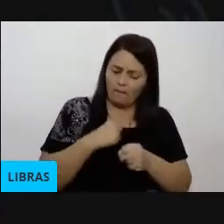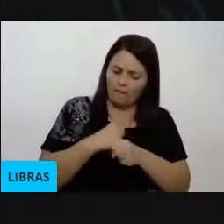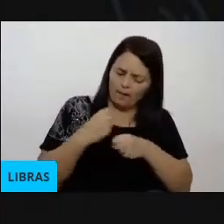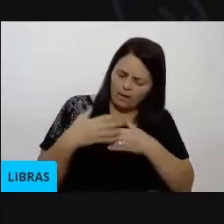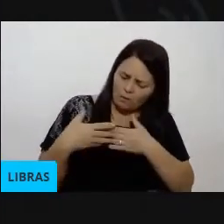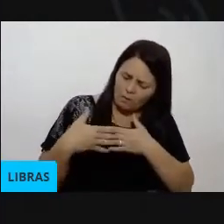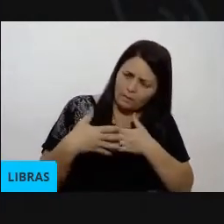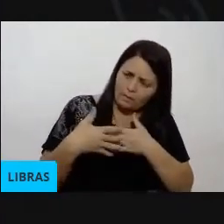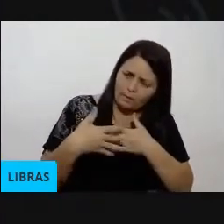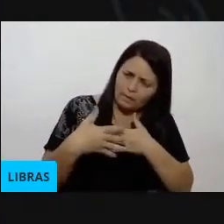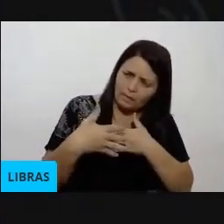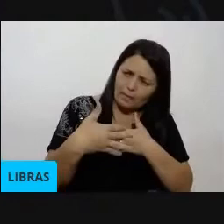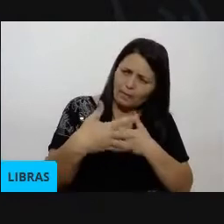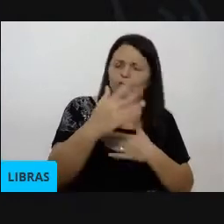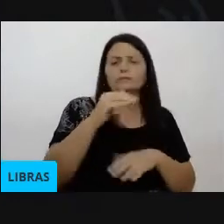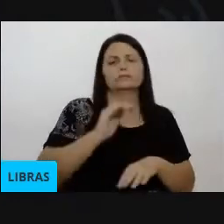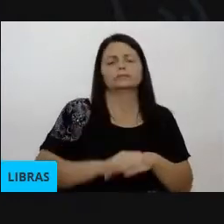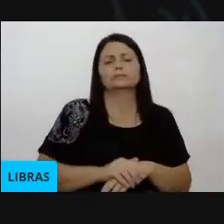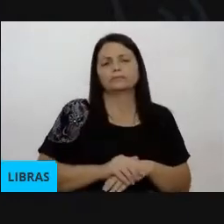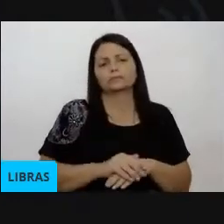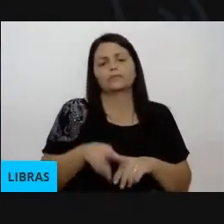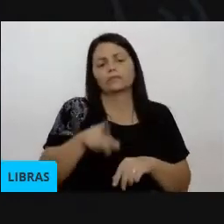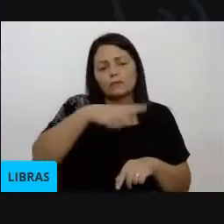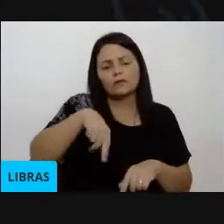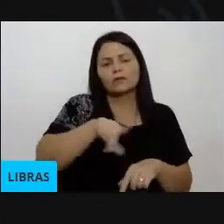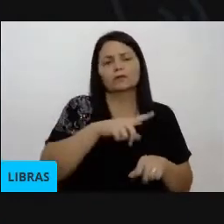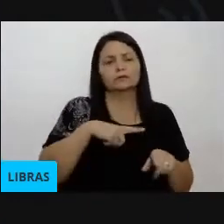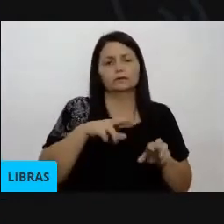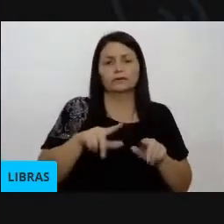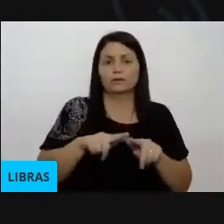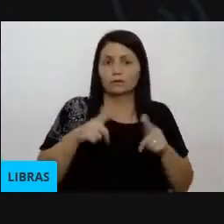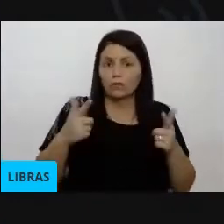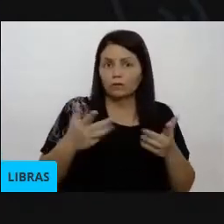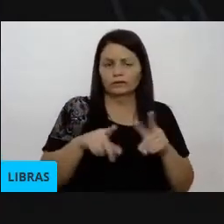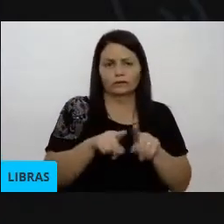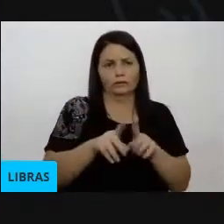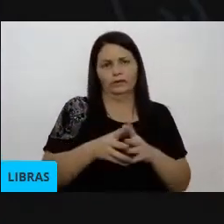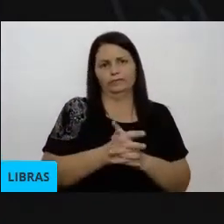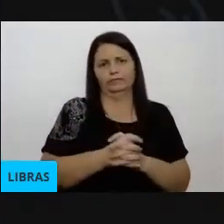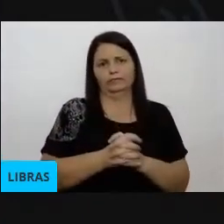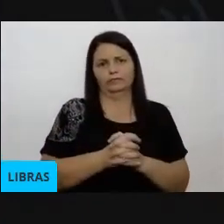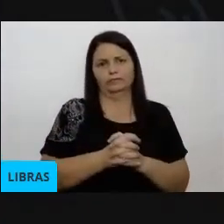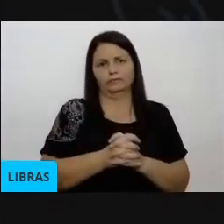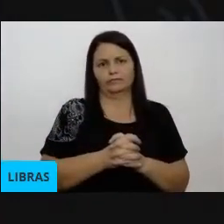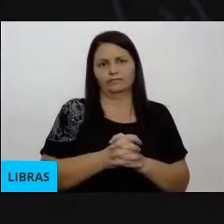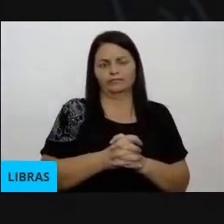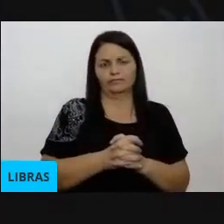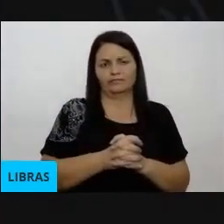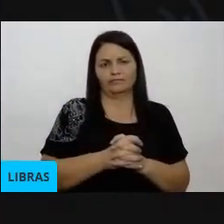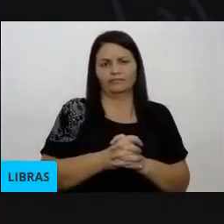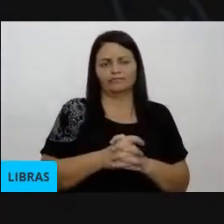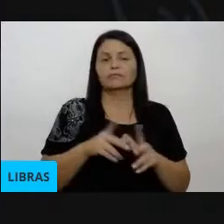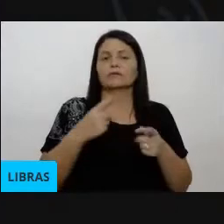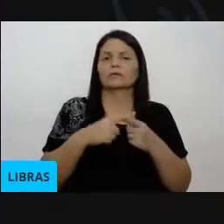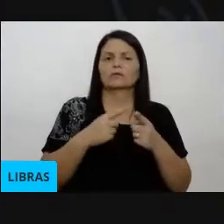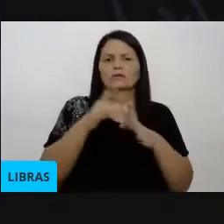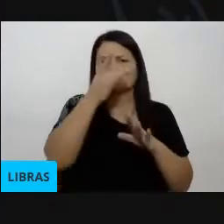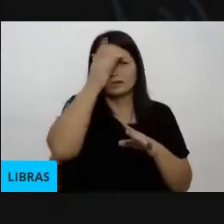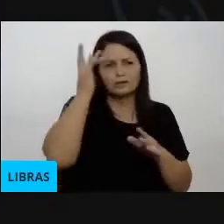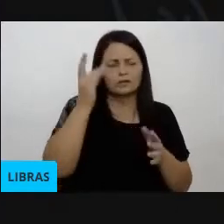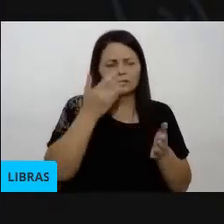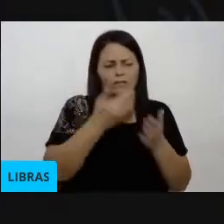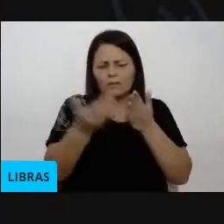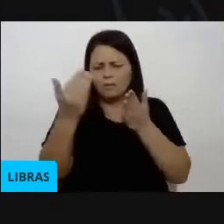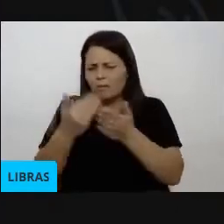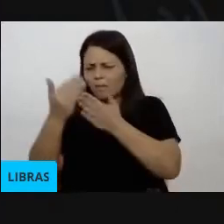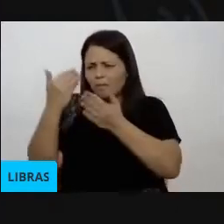E eu acho que a gente tem muita sorte. porque muita gente perdeu